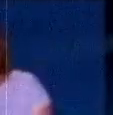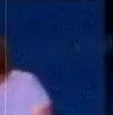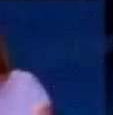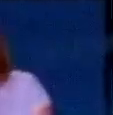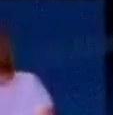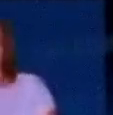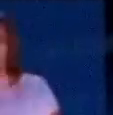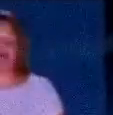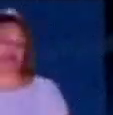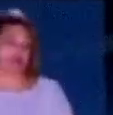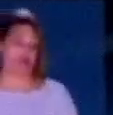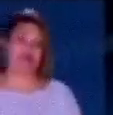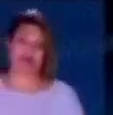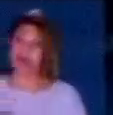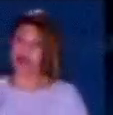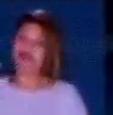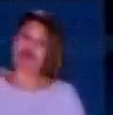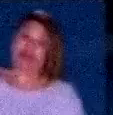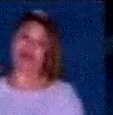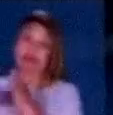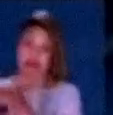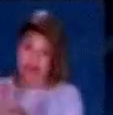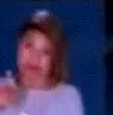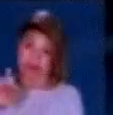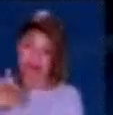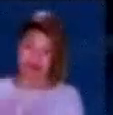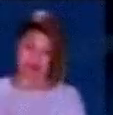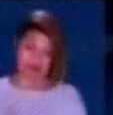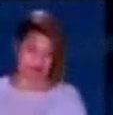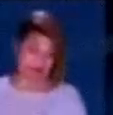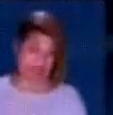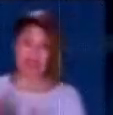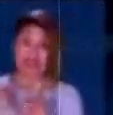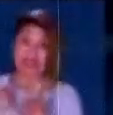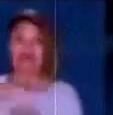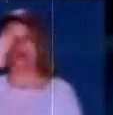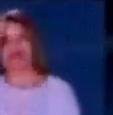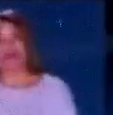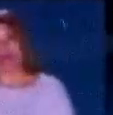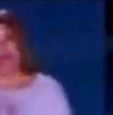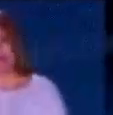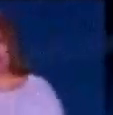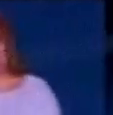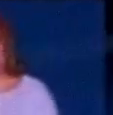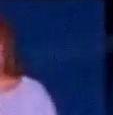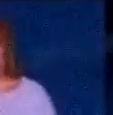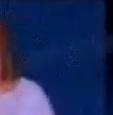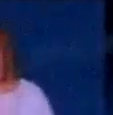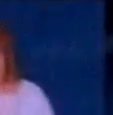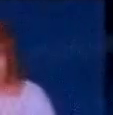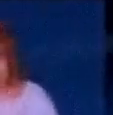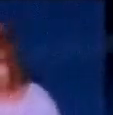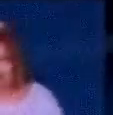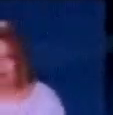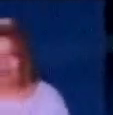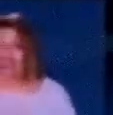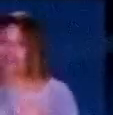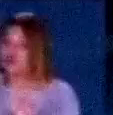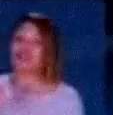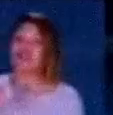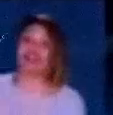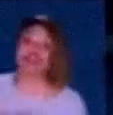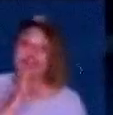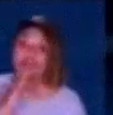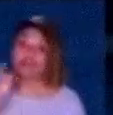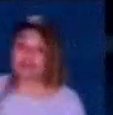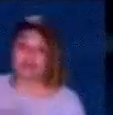do Corpo de Bombeiro. É muito gostoso isso. Dizer para o senhor que hoje, para conhecimento de todos, nós temos mais de 400 milhões